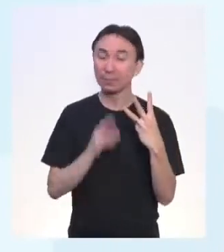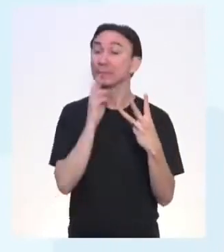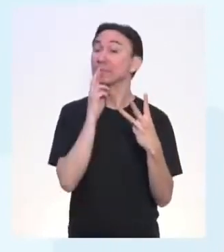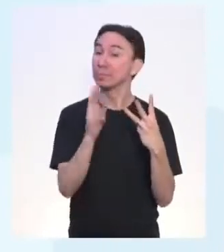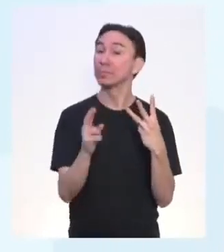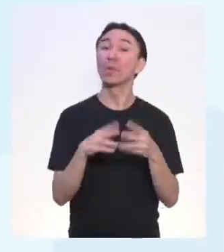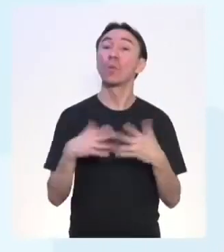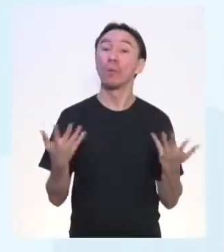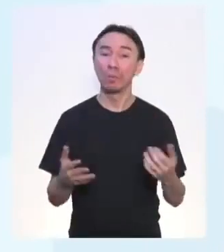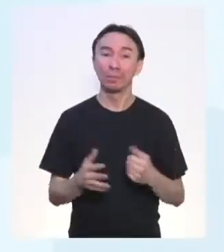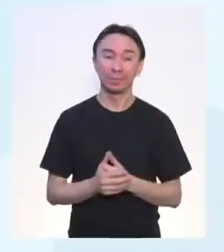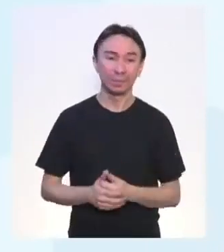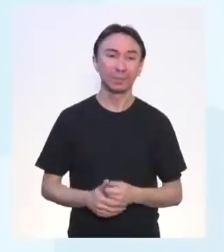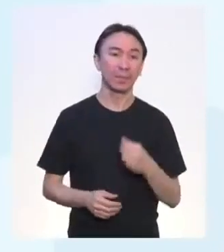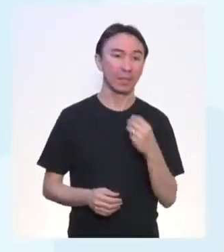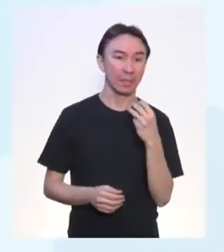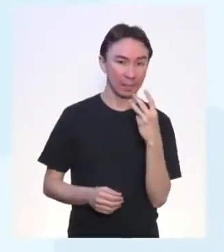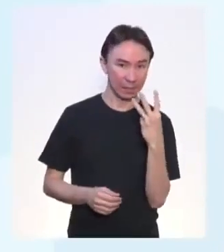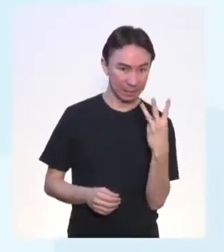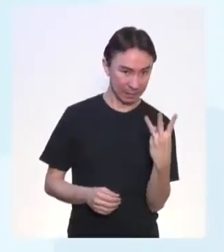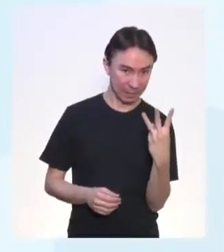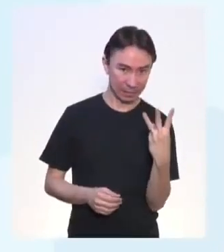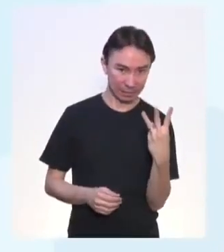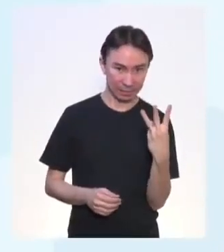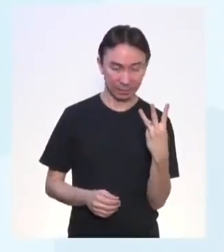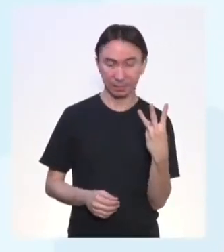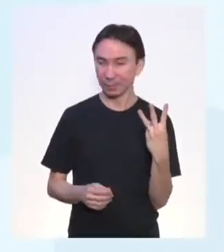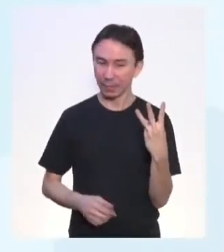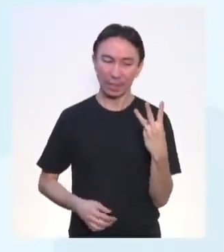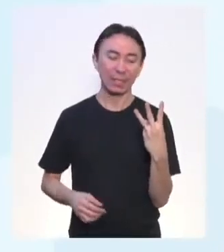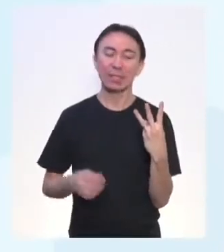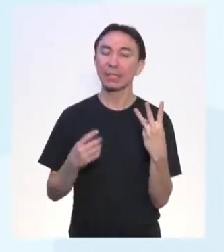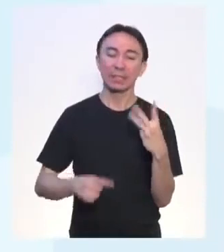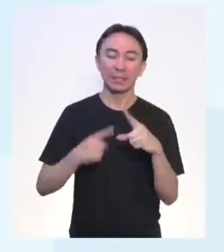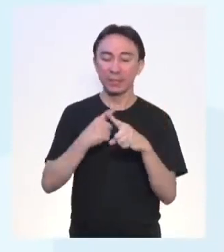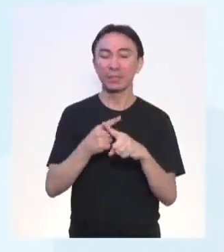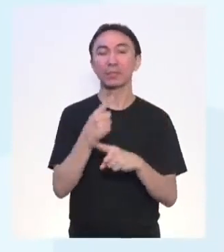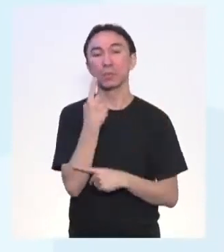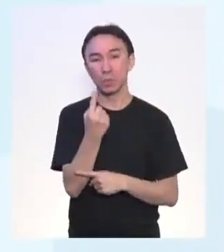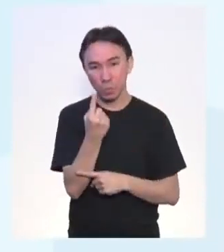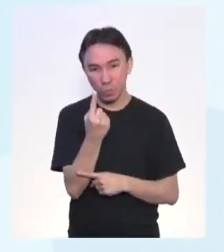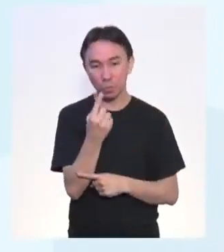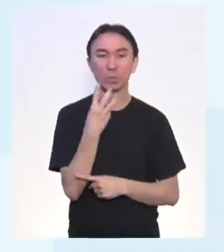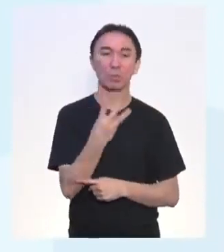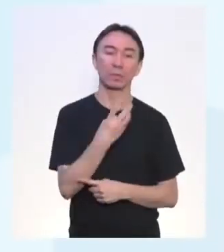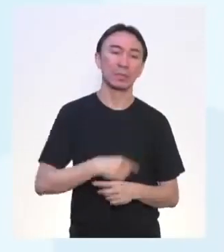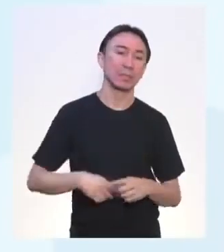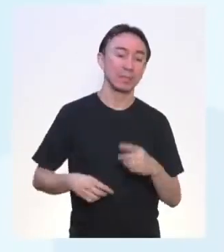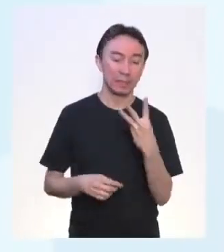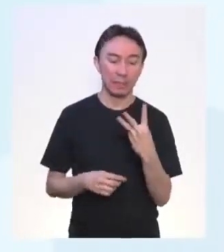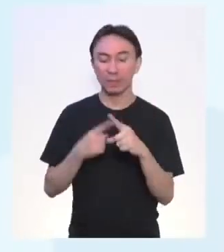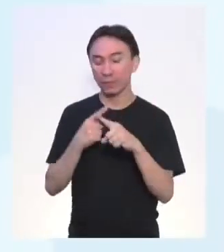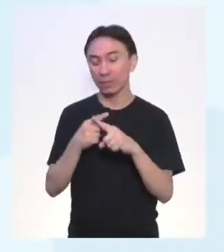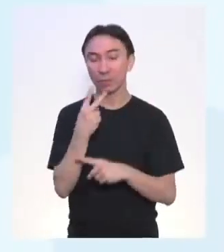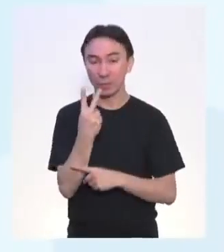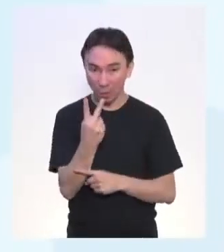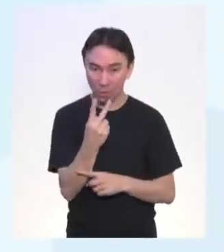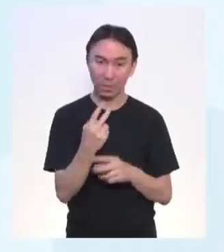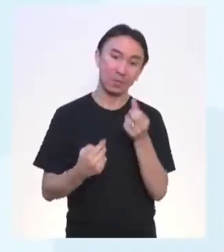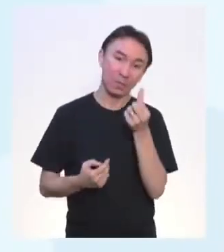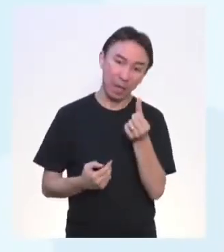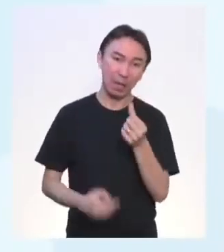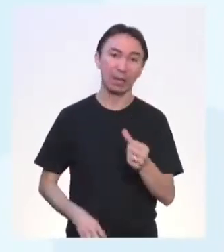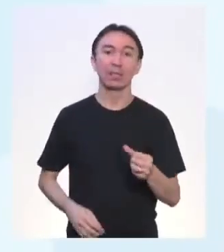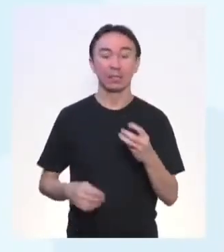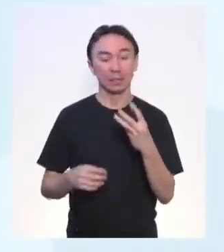ó. Se eu cruzar a linha do 3 com a coluna do 1, vai dar 3. 3 vezes 2, 6. 3